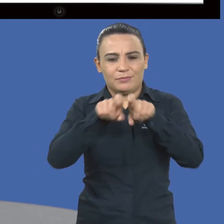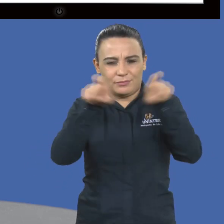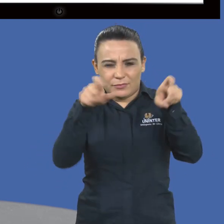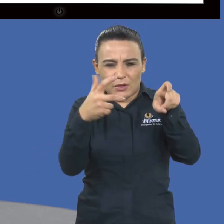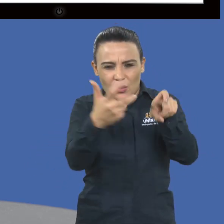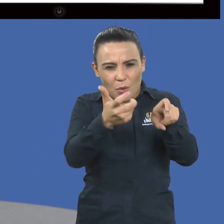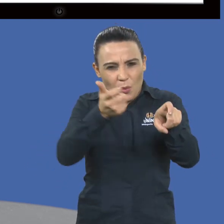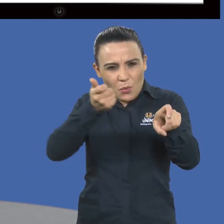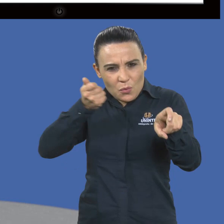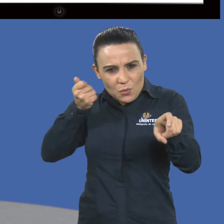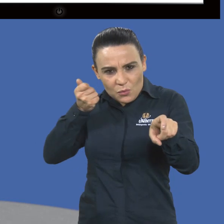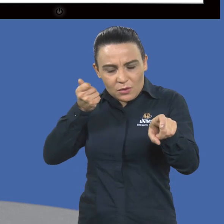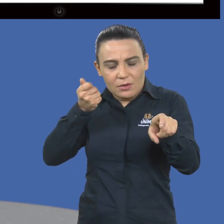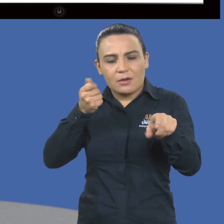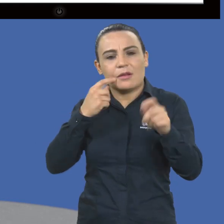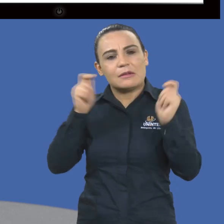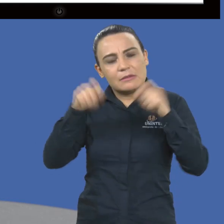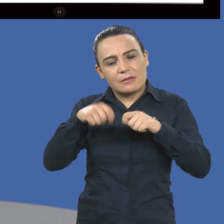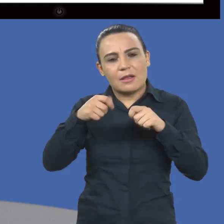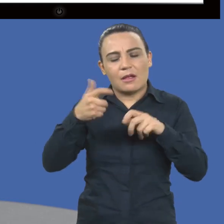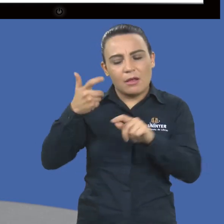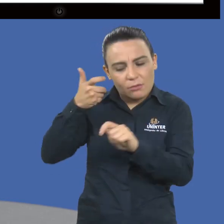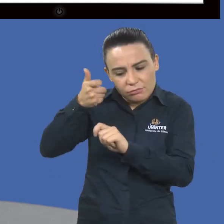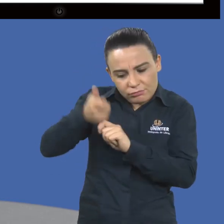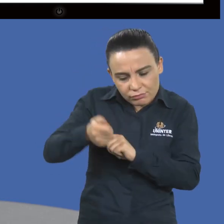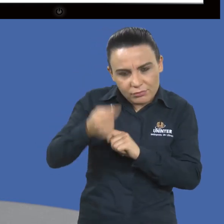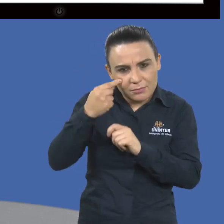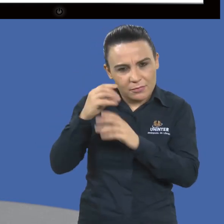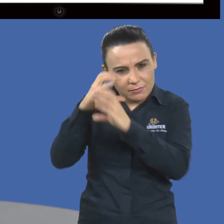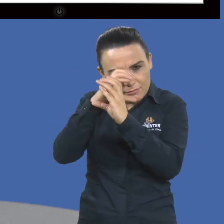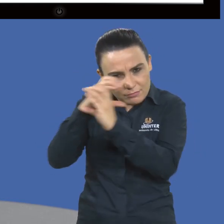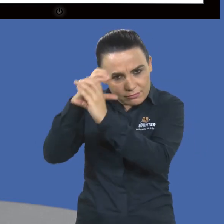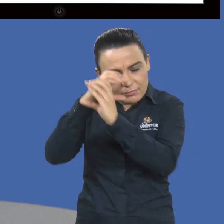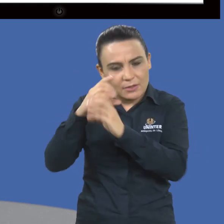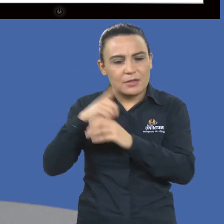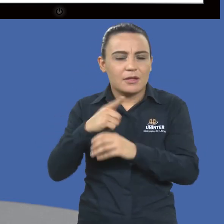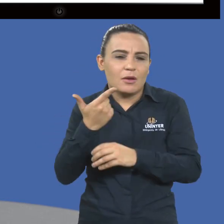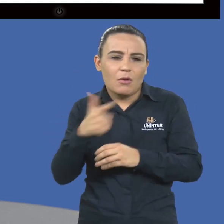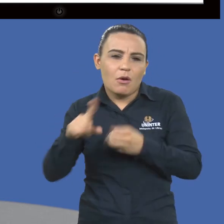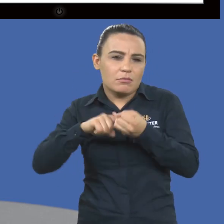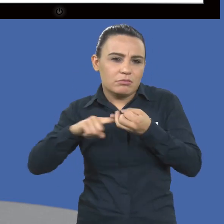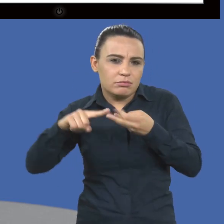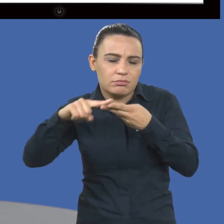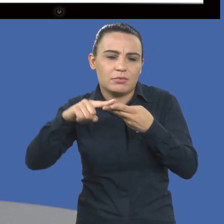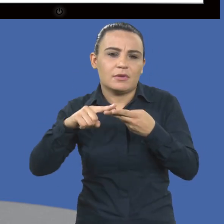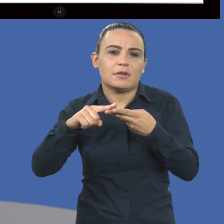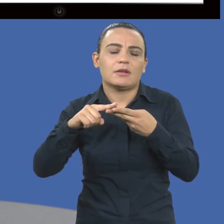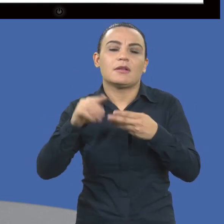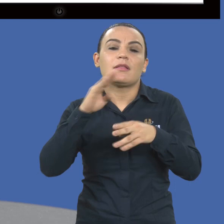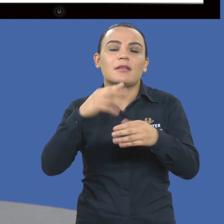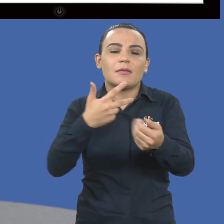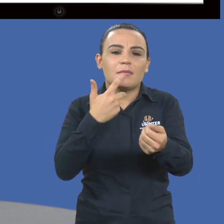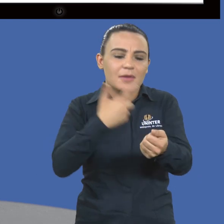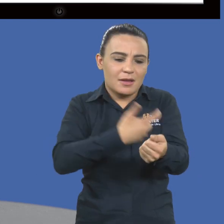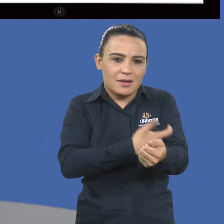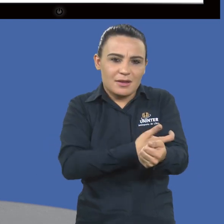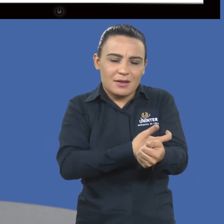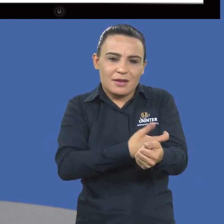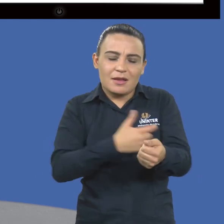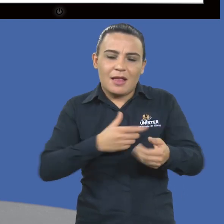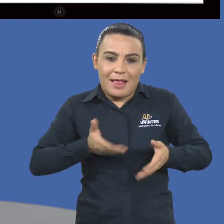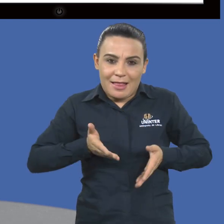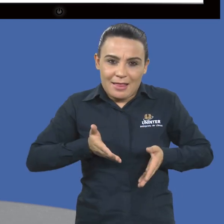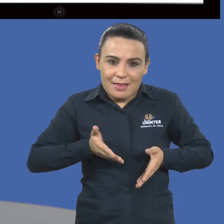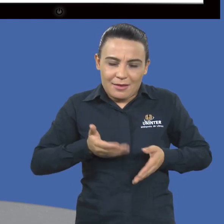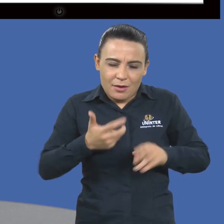a amniocentese. E existe um terceiro ainda que chama-se a cordocentese. Então vai colher um pouquinho